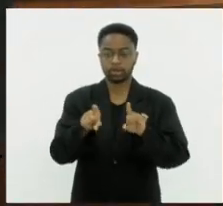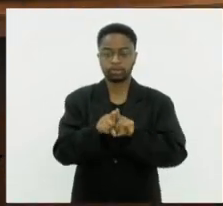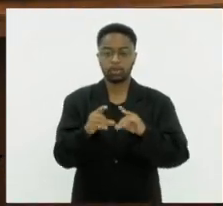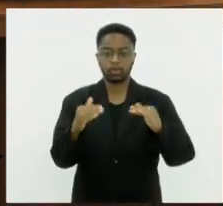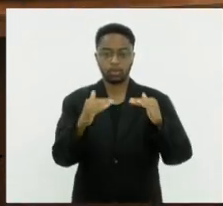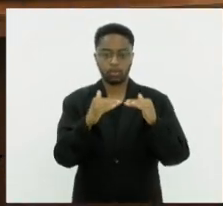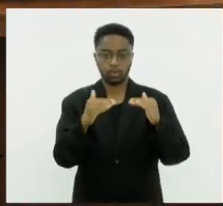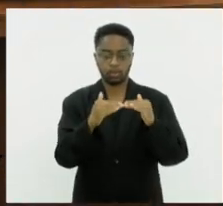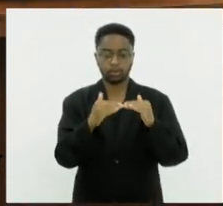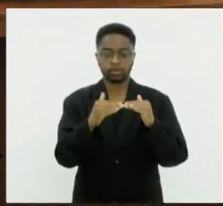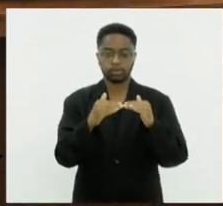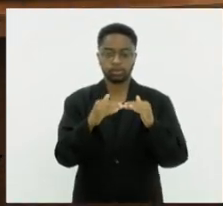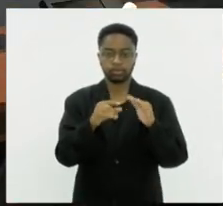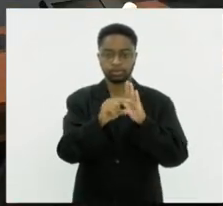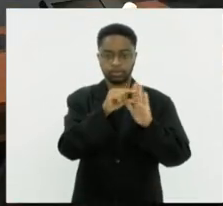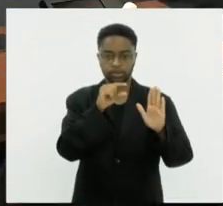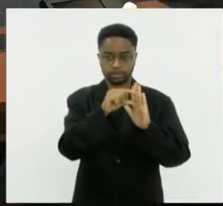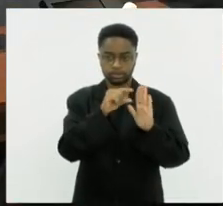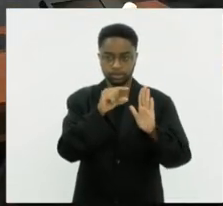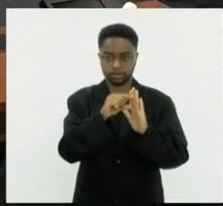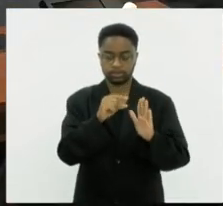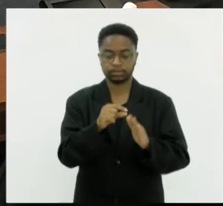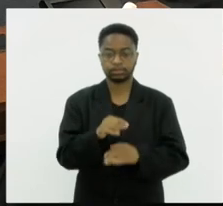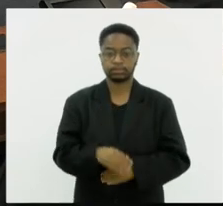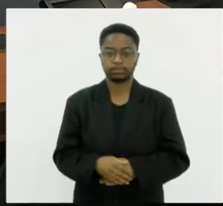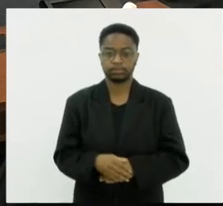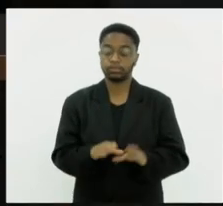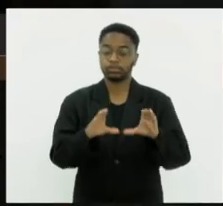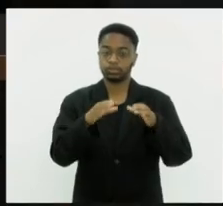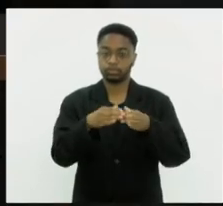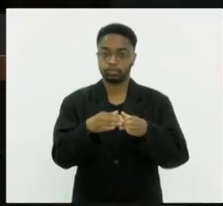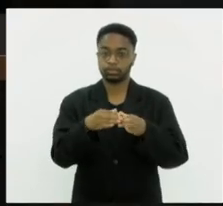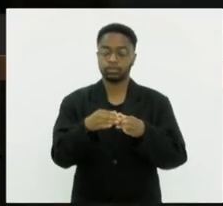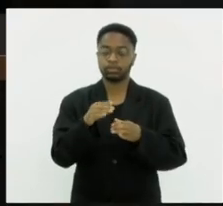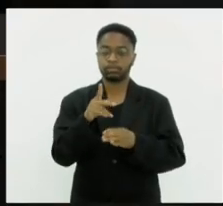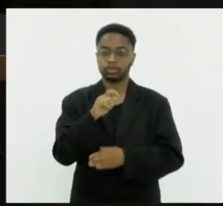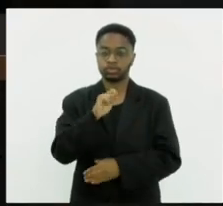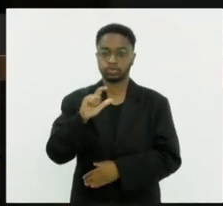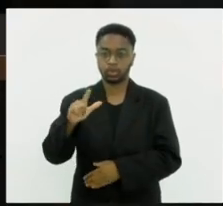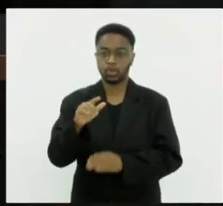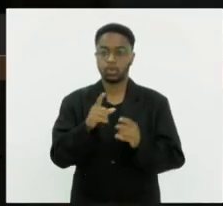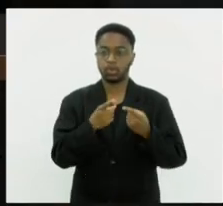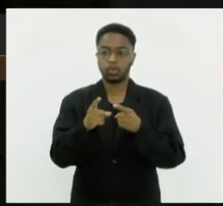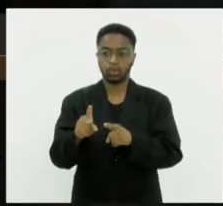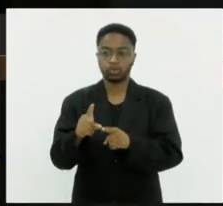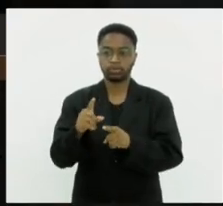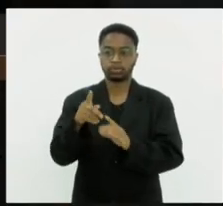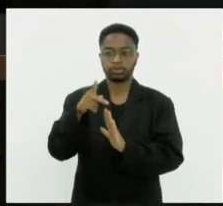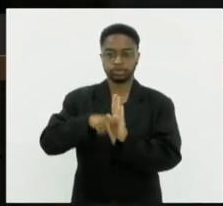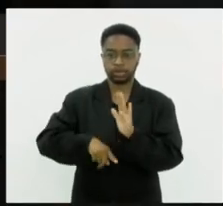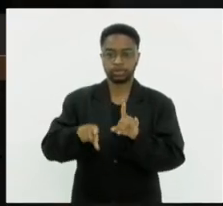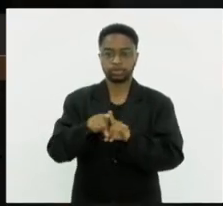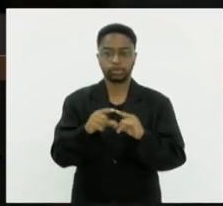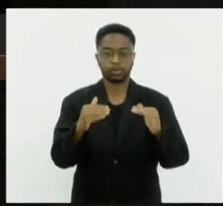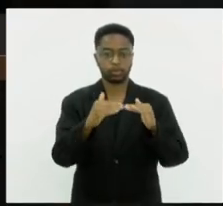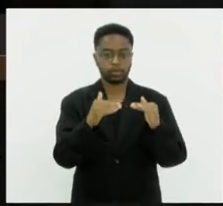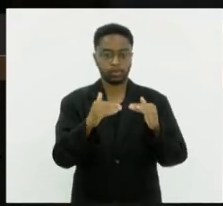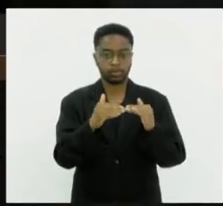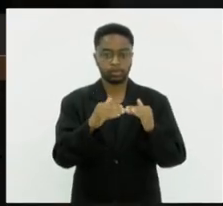ao destaque. Bancada do PSOL contrário ao projeto e favorável ao destaque.